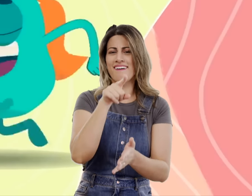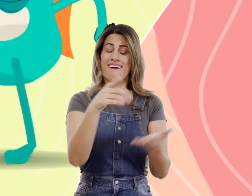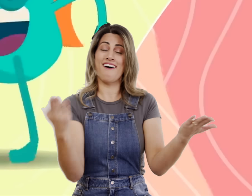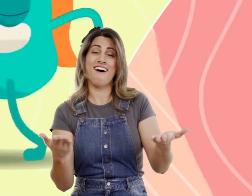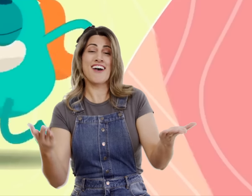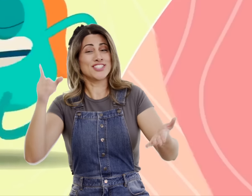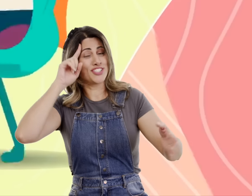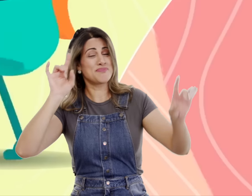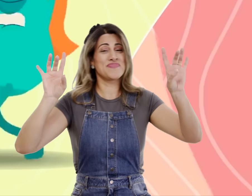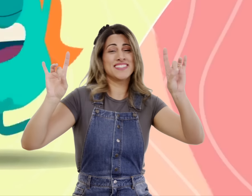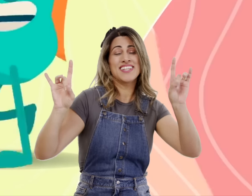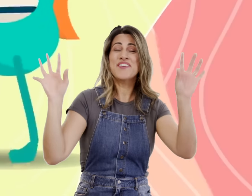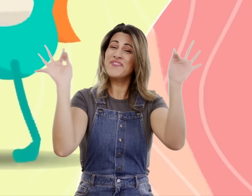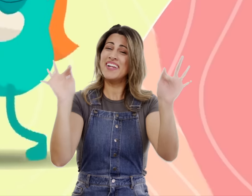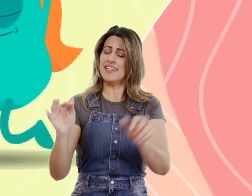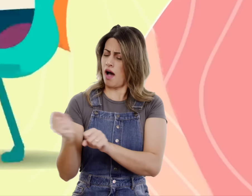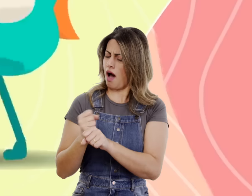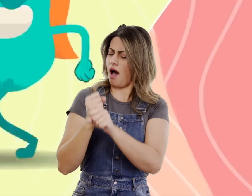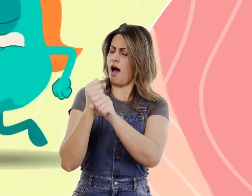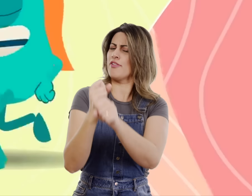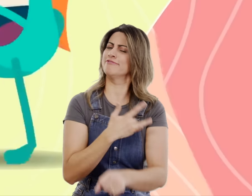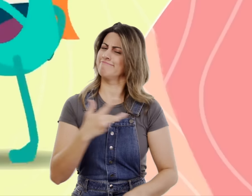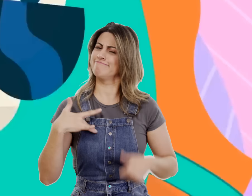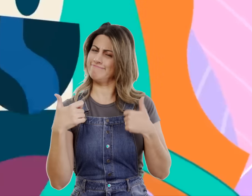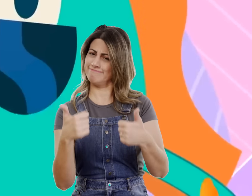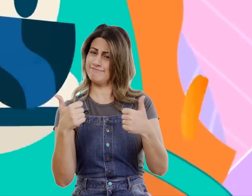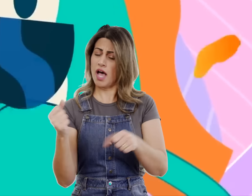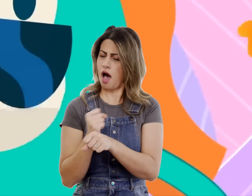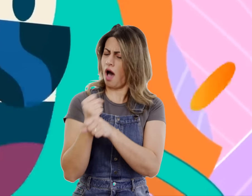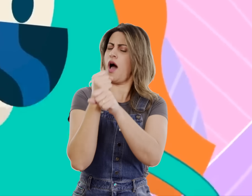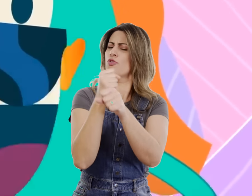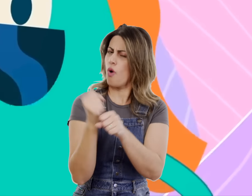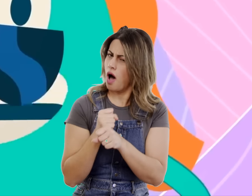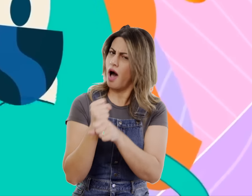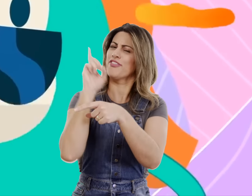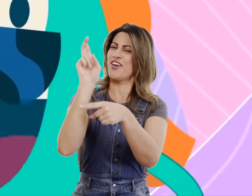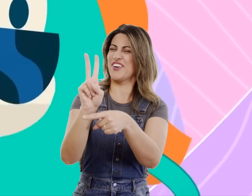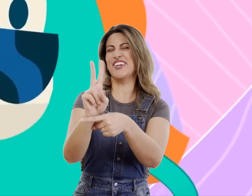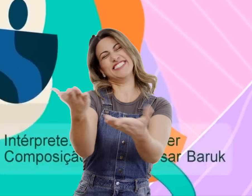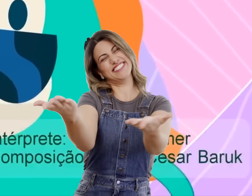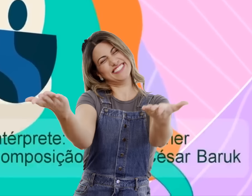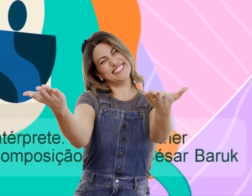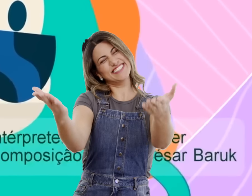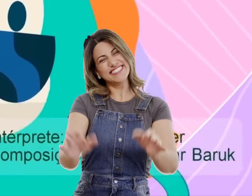você nessa data querida, muitas felicidades, muitos anos de vida, muitos anos de vida, muitos anos de vida.